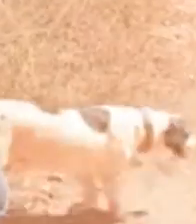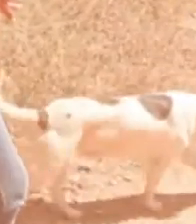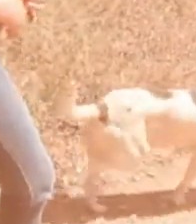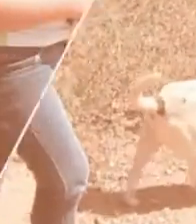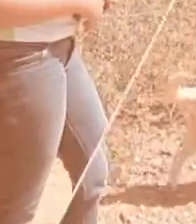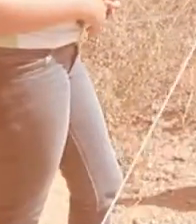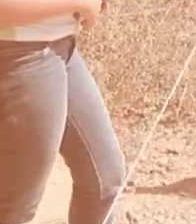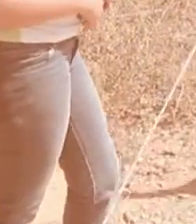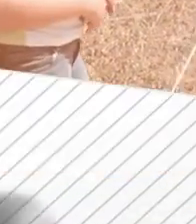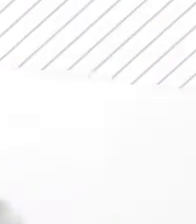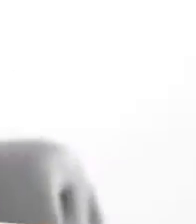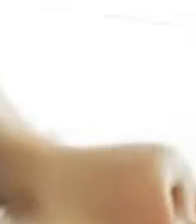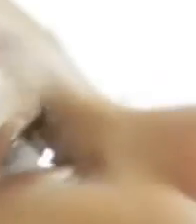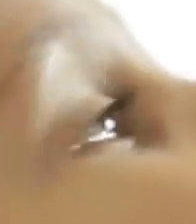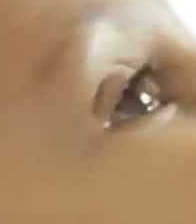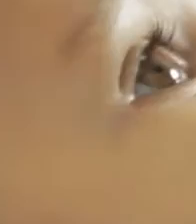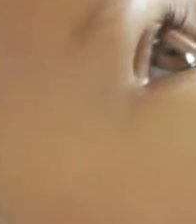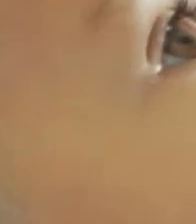Música